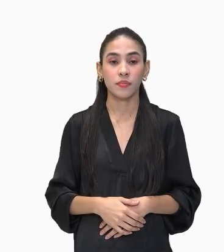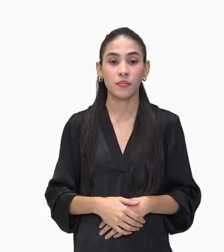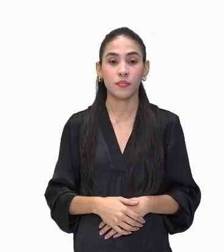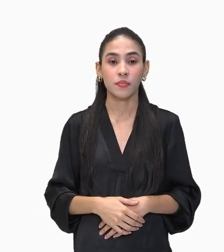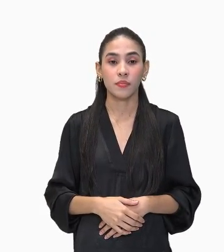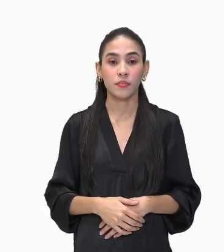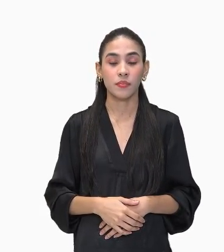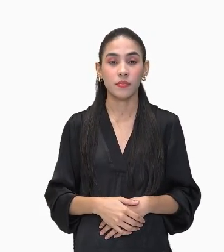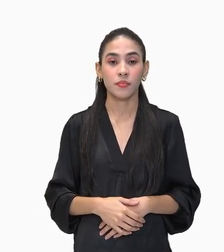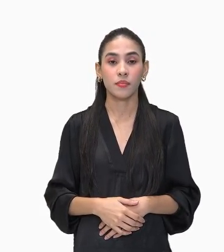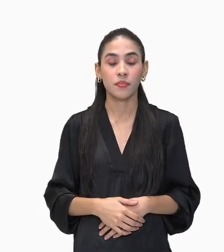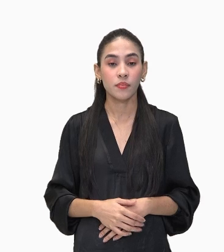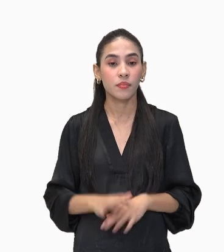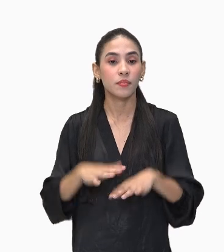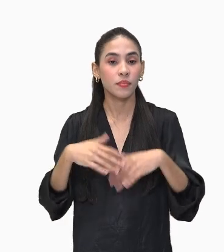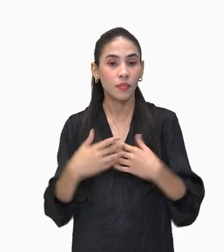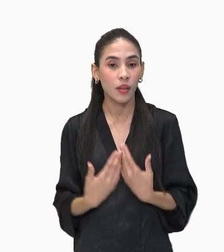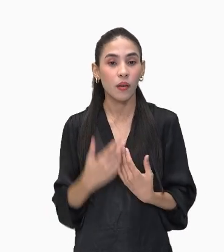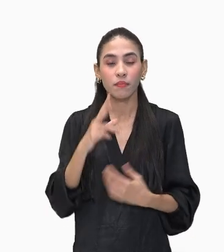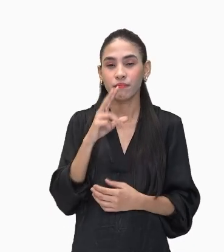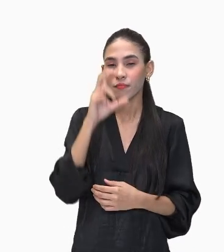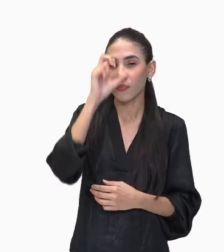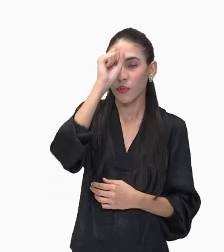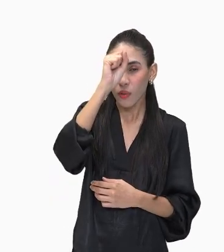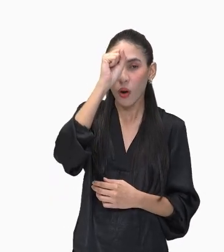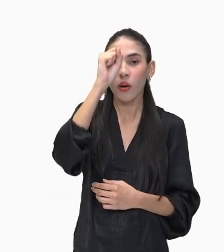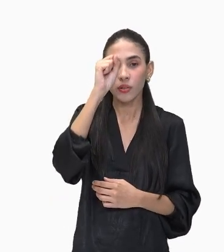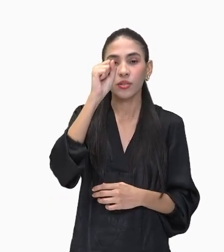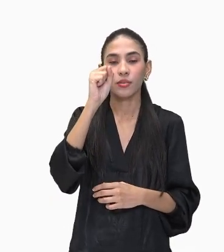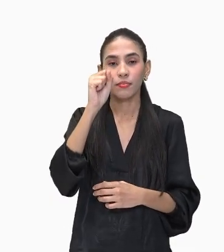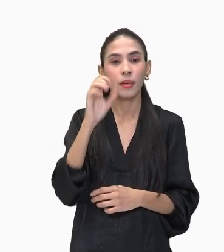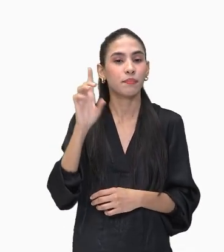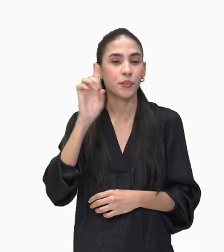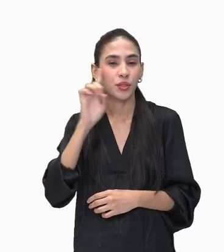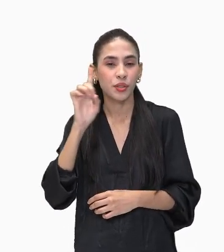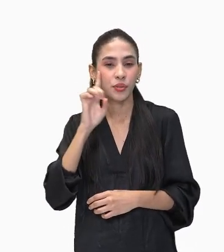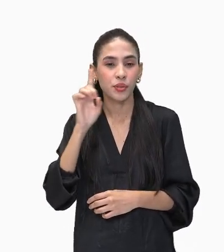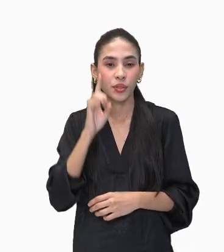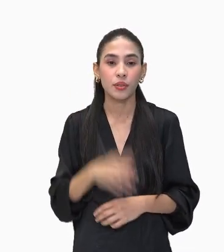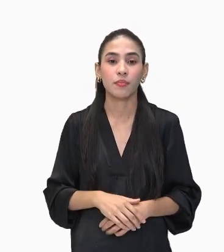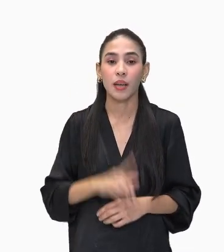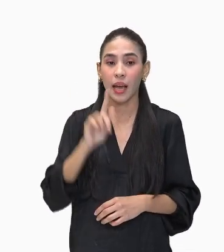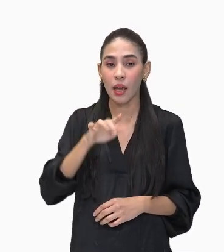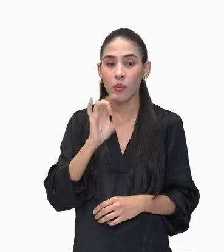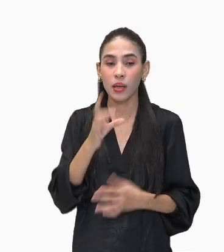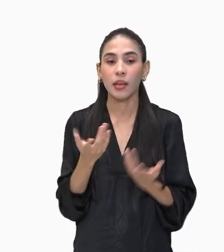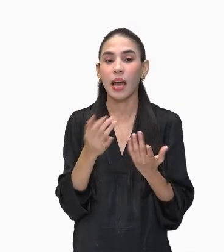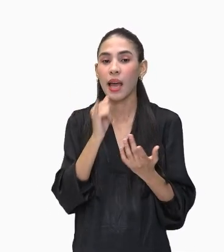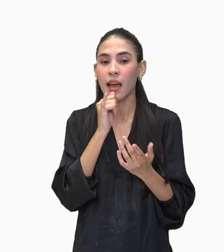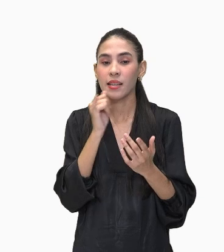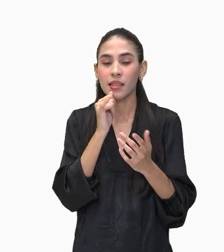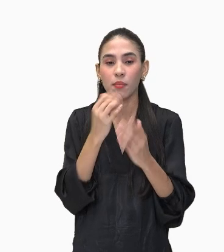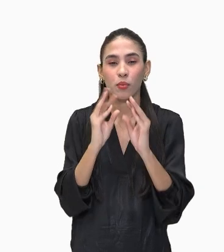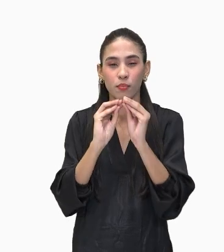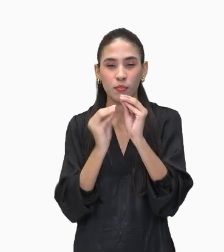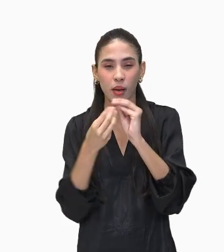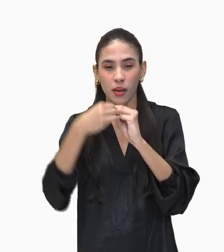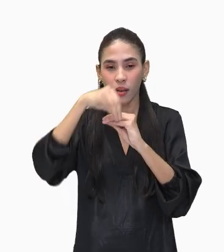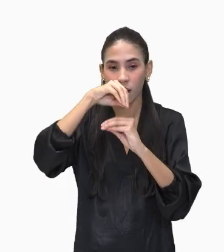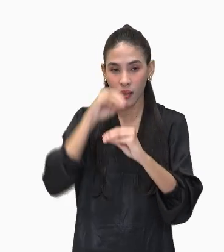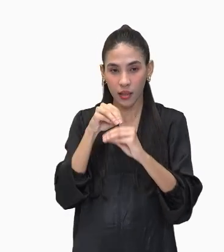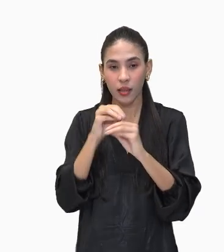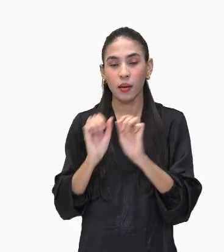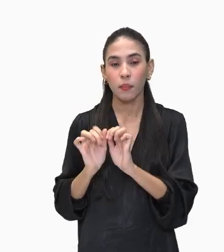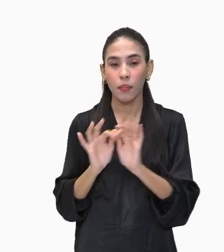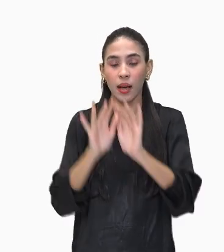é algo que está bastante presente, né, no nosso dia a dia. Ela consiste no lançamento e acúmulo de partículas sólidas e